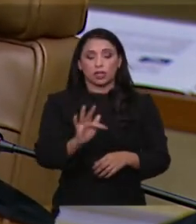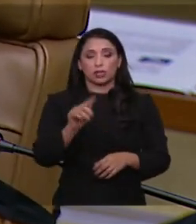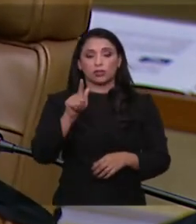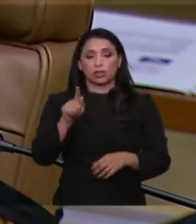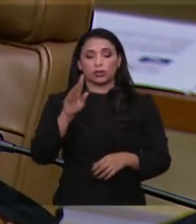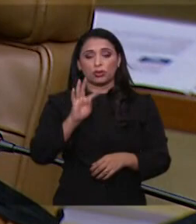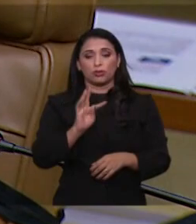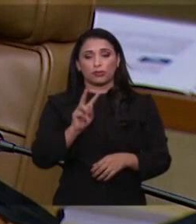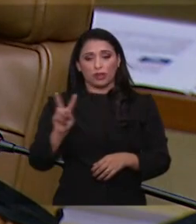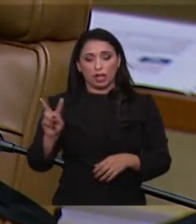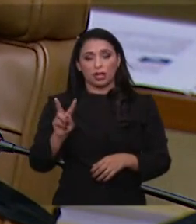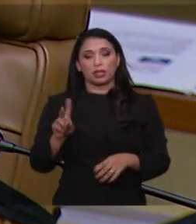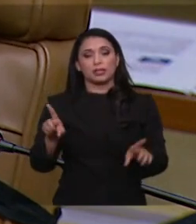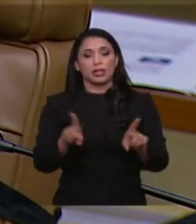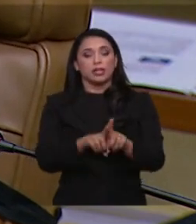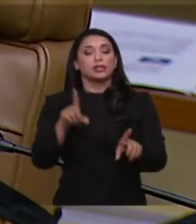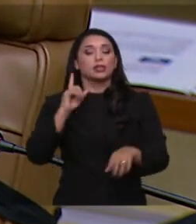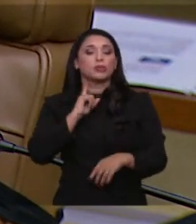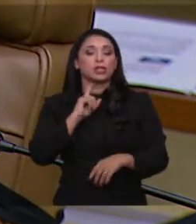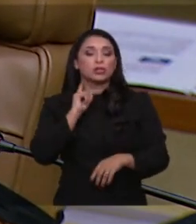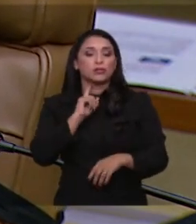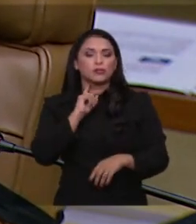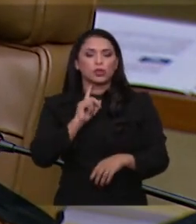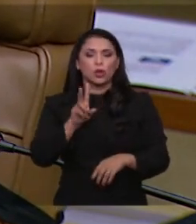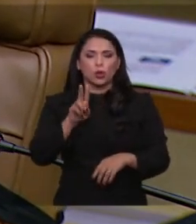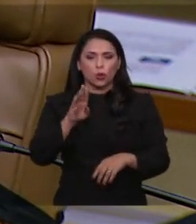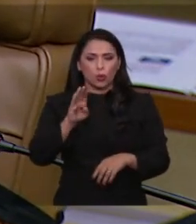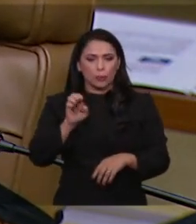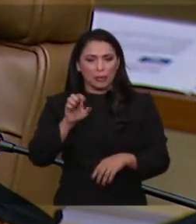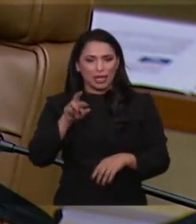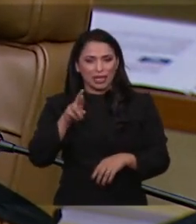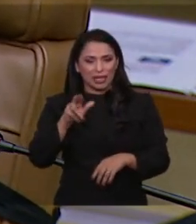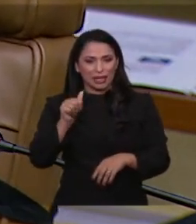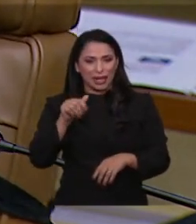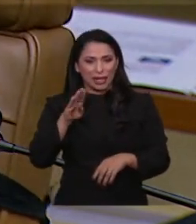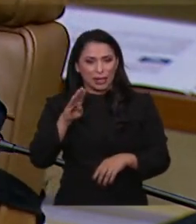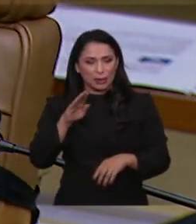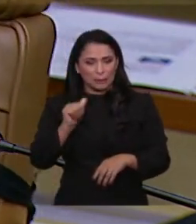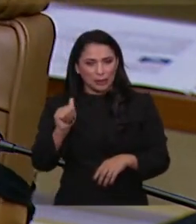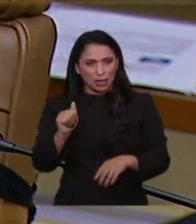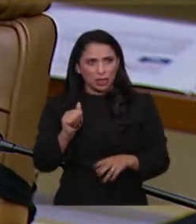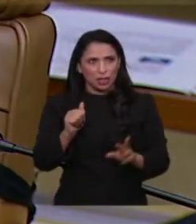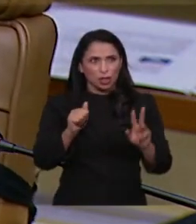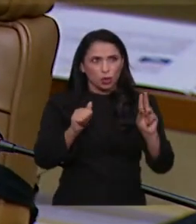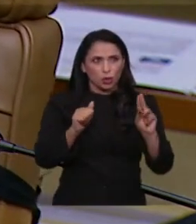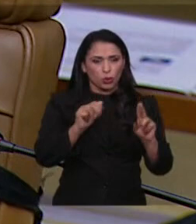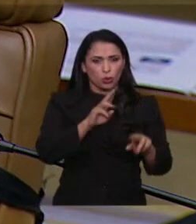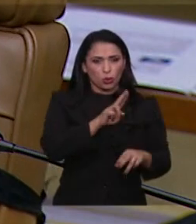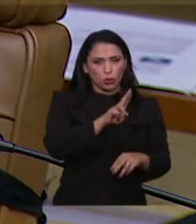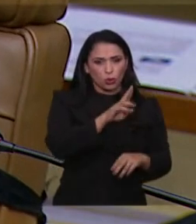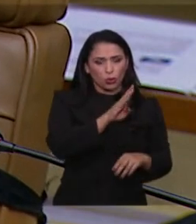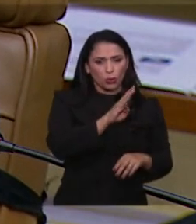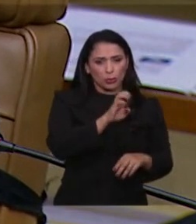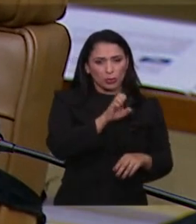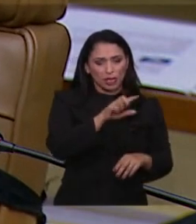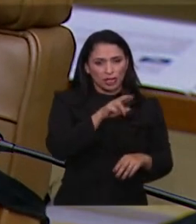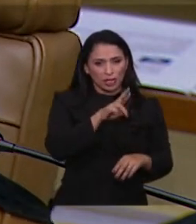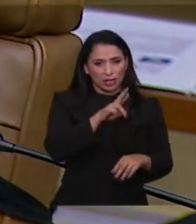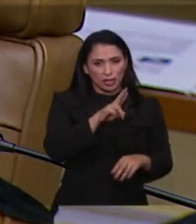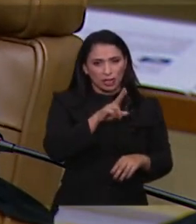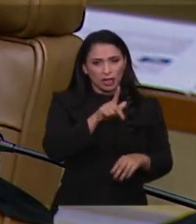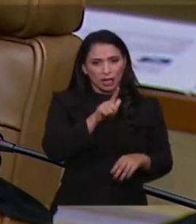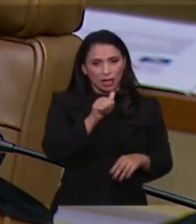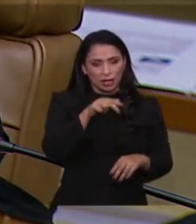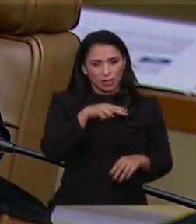da Universidade de Uberaba, se não me falha a memória, não vou confundir Uberaba com Uberlândia aqui, mas